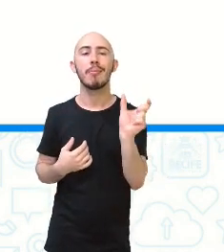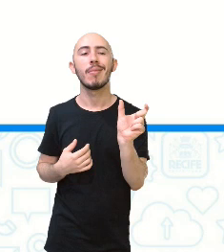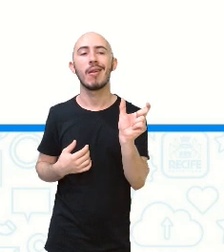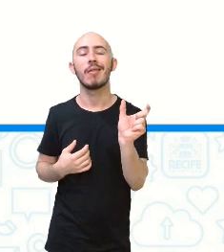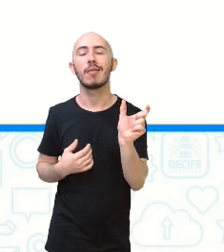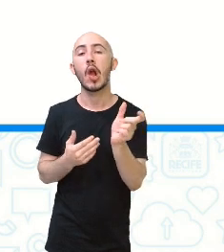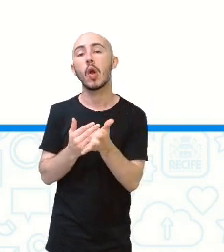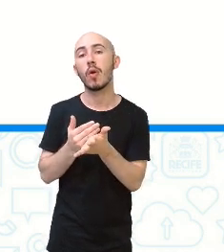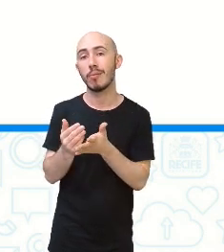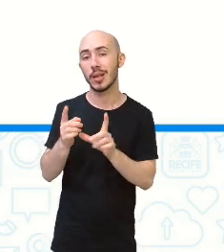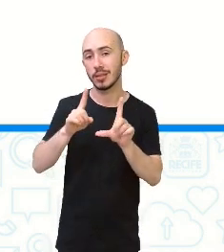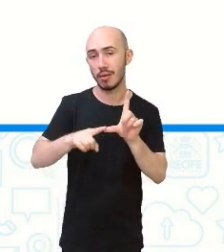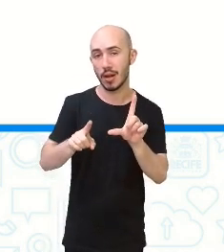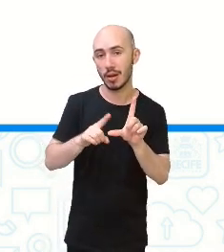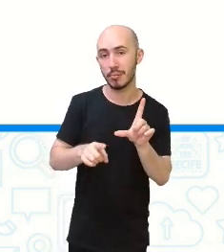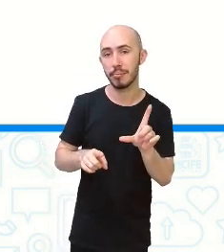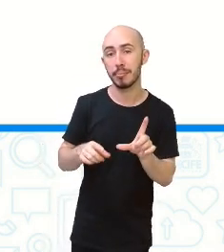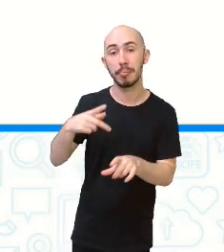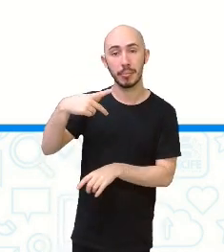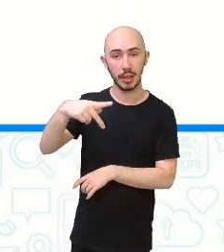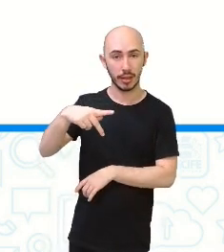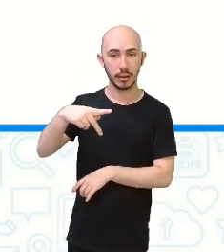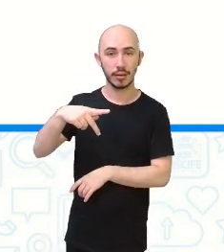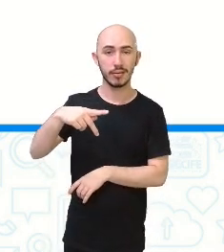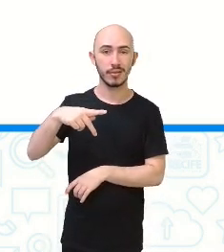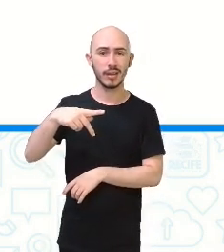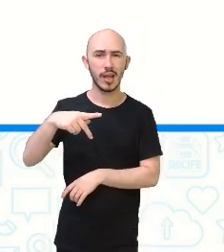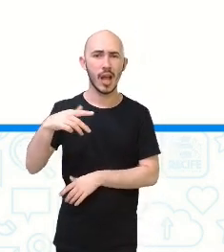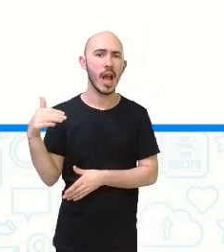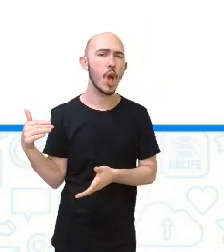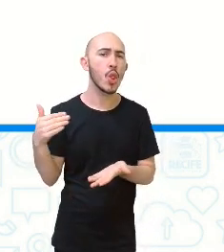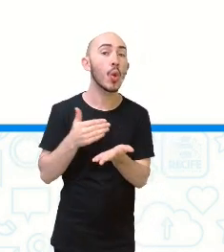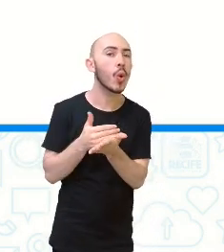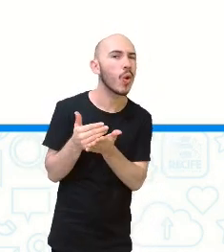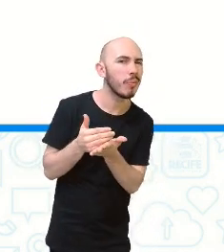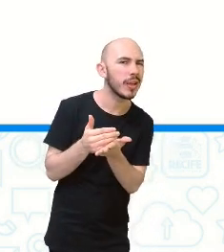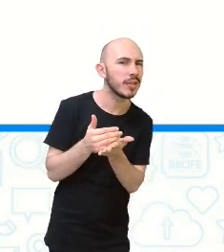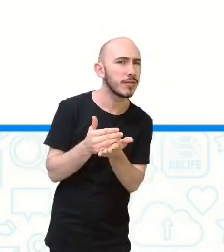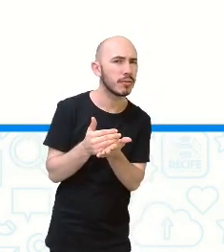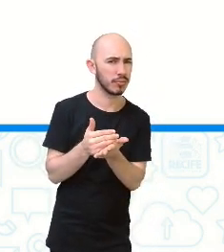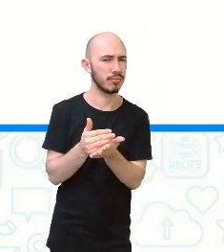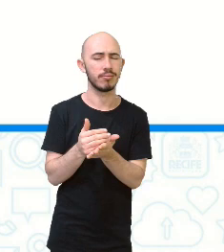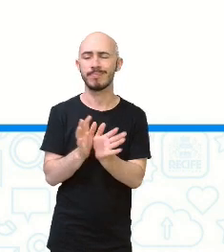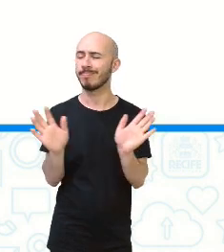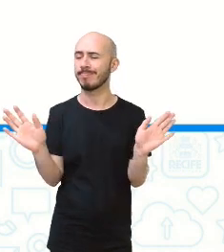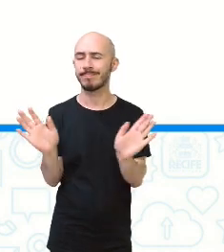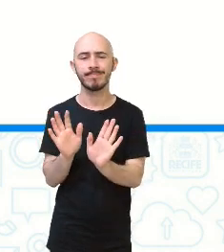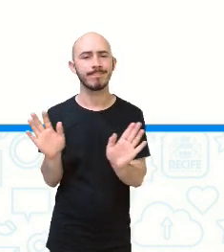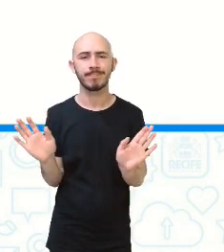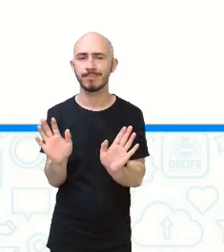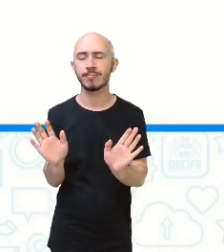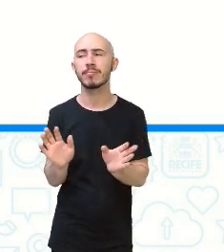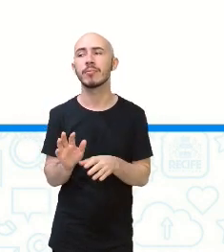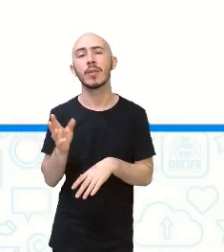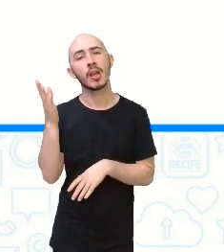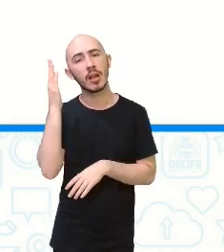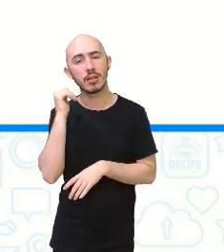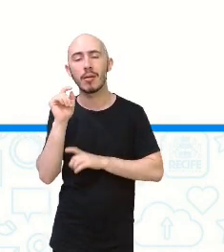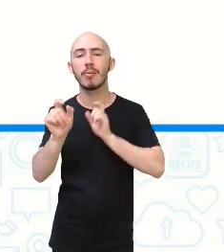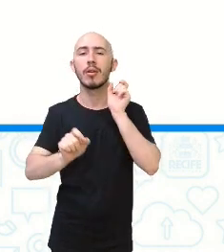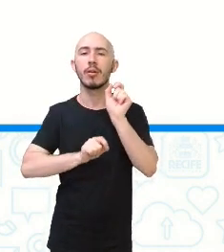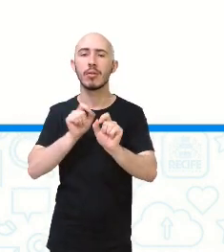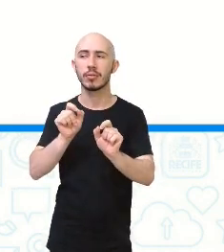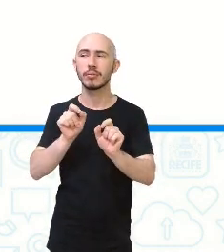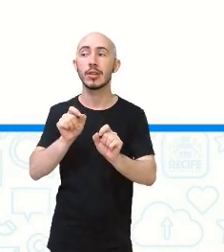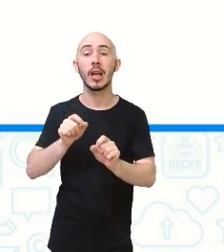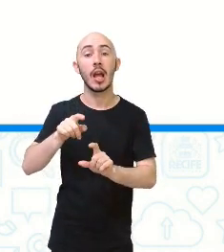palavra que começa com a letra P lá na frente do dicionário. Você jamais pode encontrar isso. Sabendo que